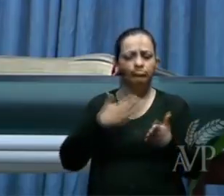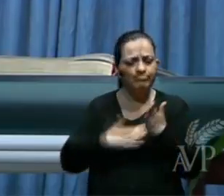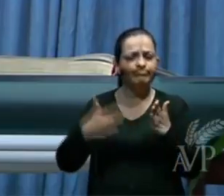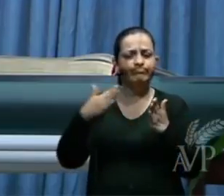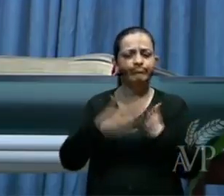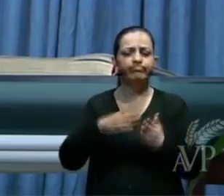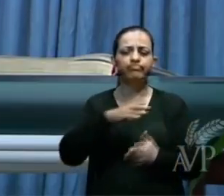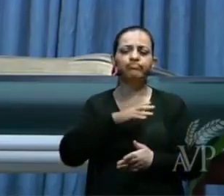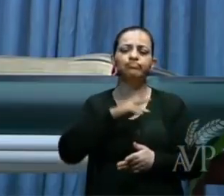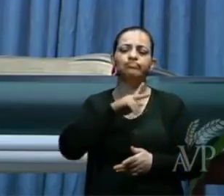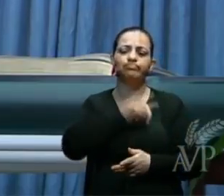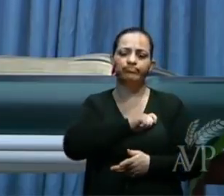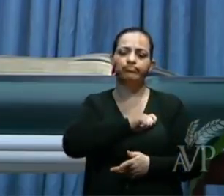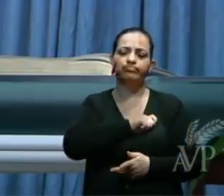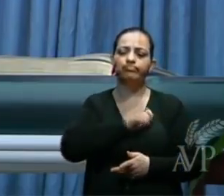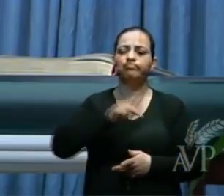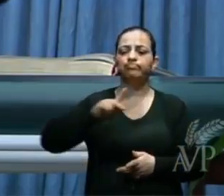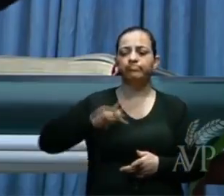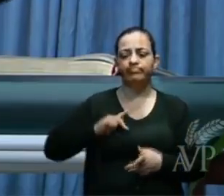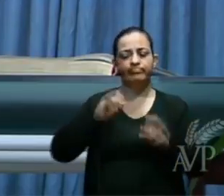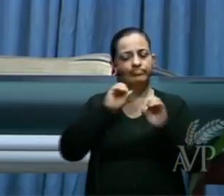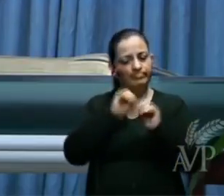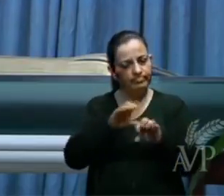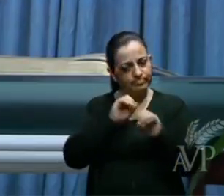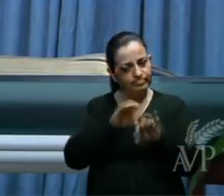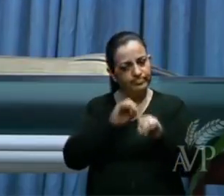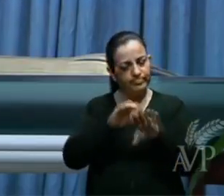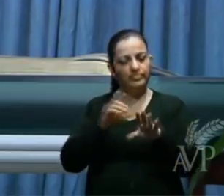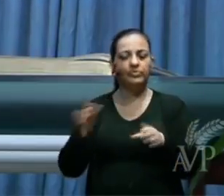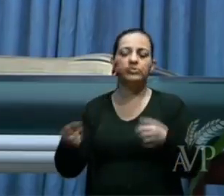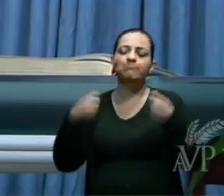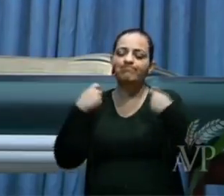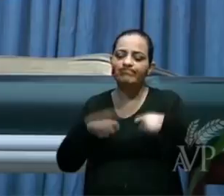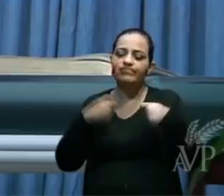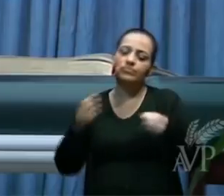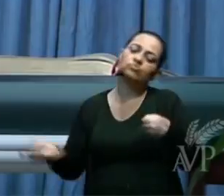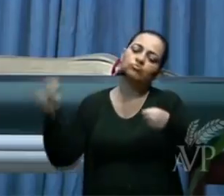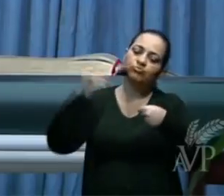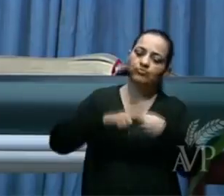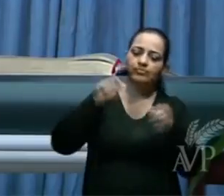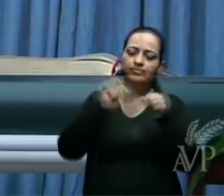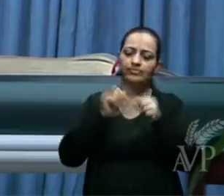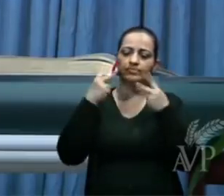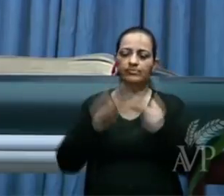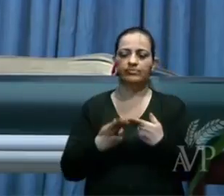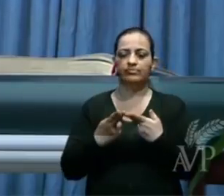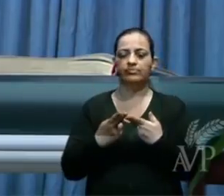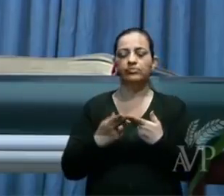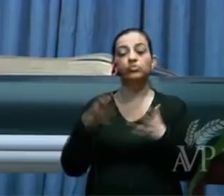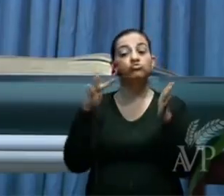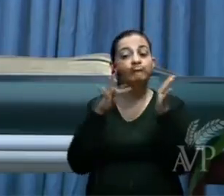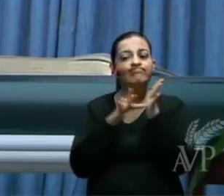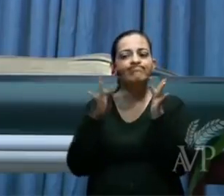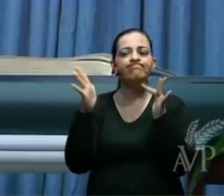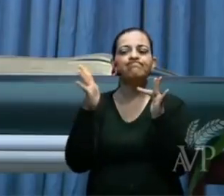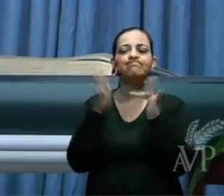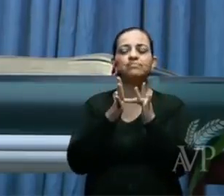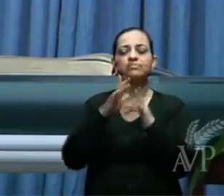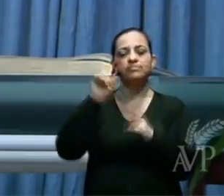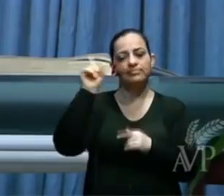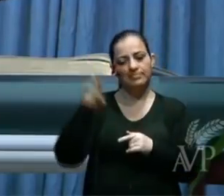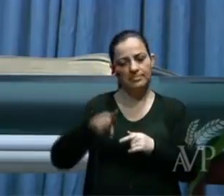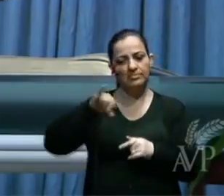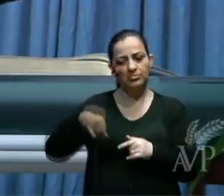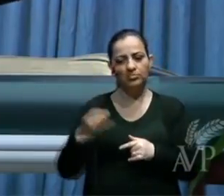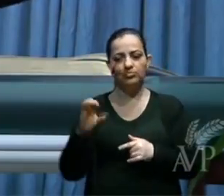pregaram ensinaram nós temos que retornar jesus é o jeová